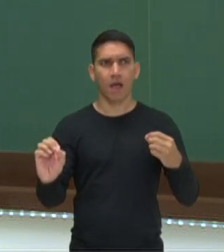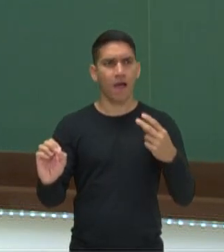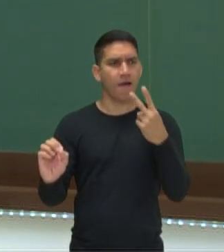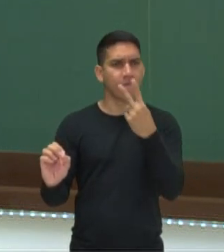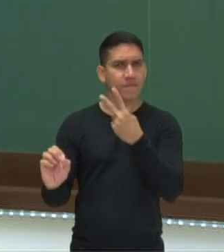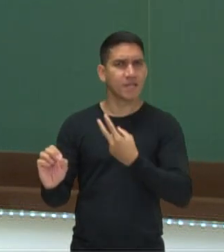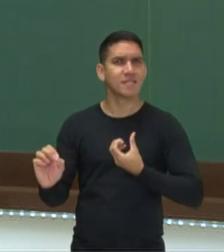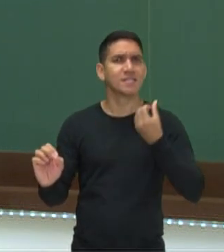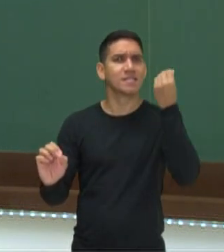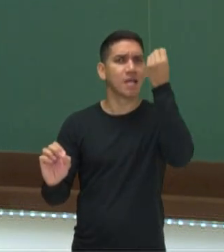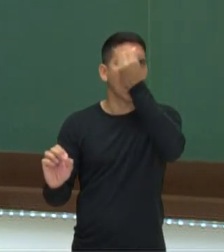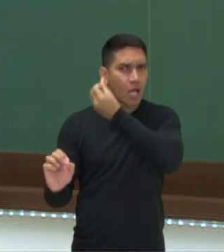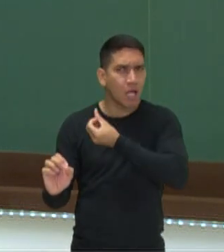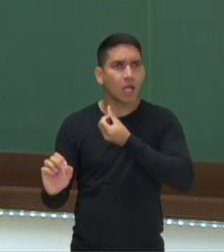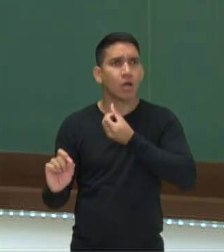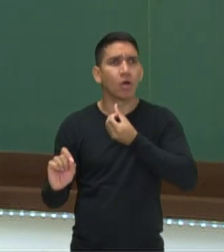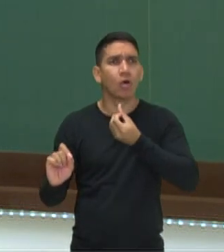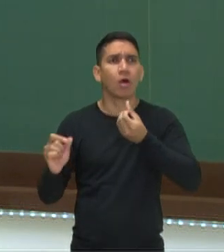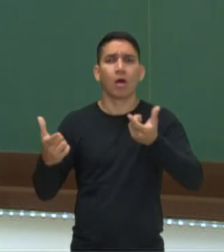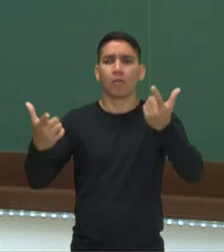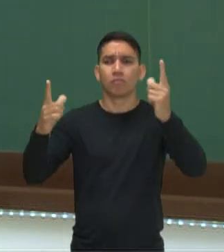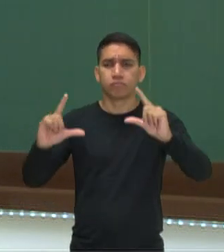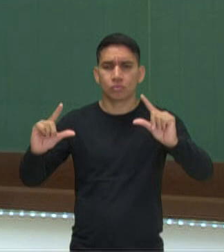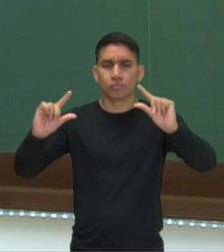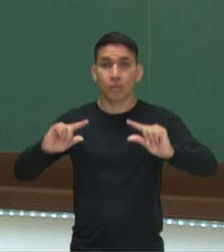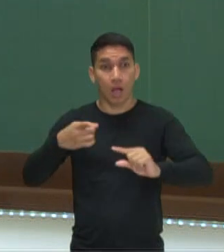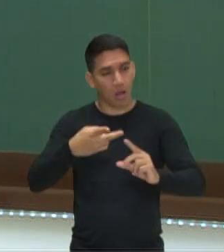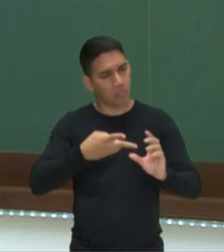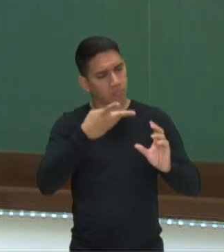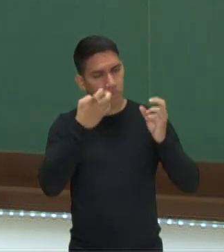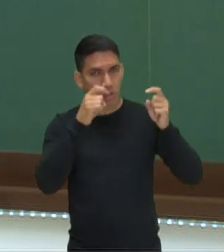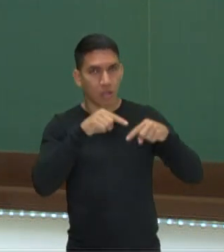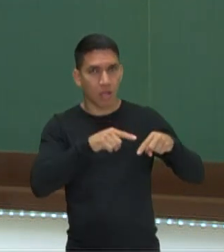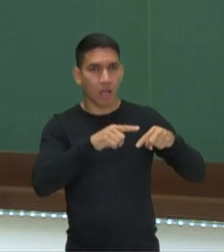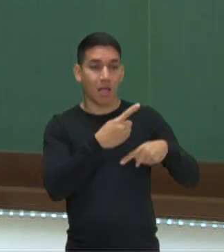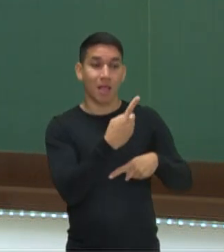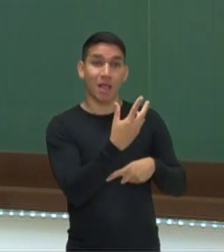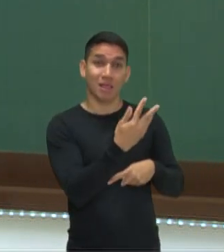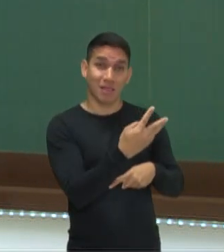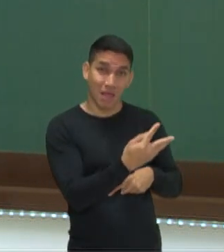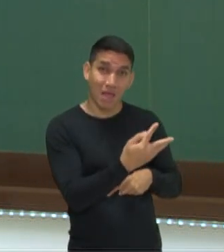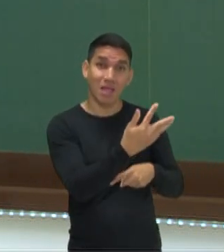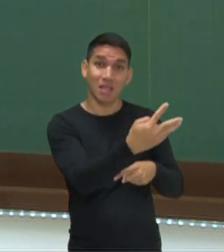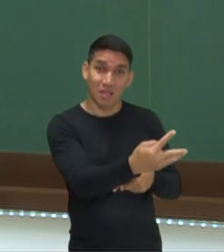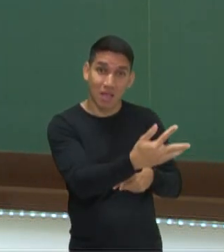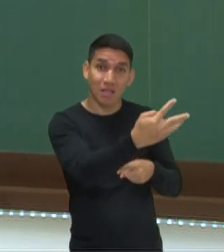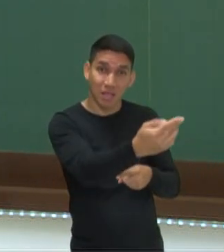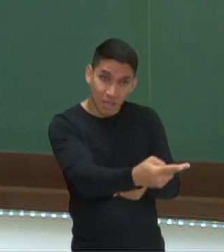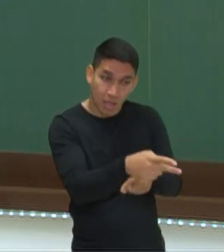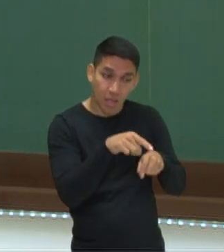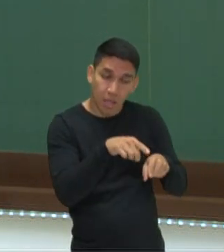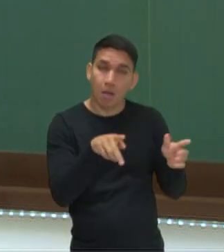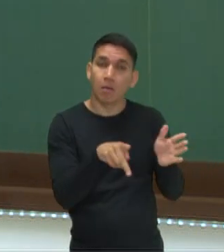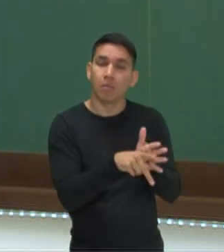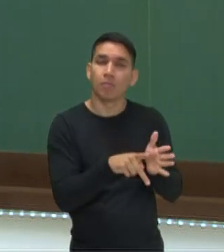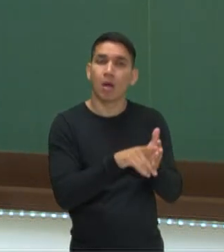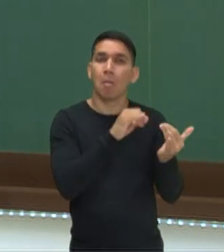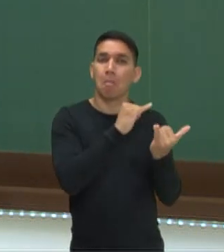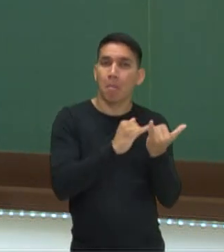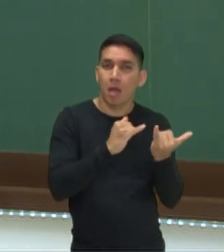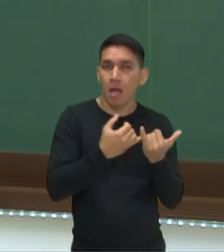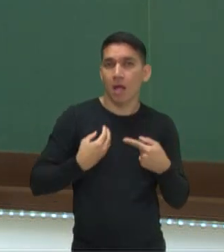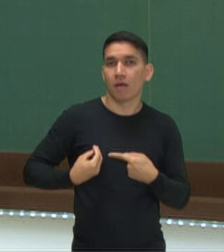E 39. Notem que está indo aqui de 13 em 13. E diz que 13 horas é a meia-vida